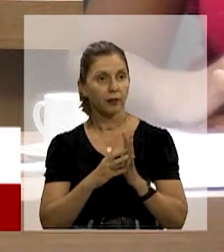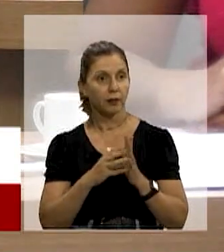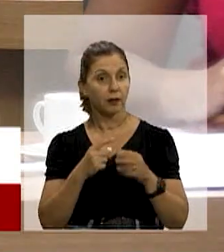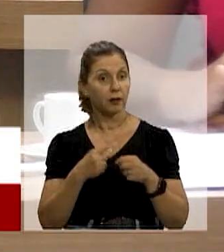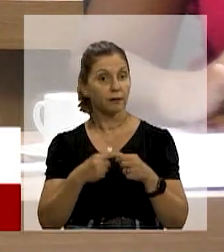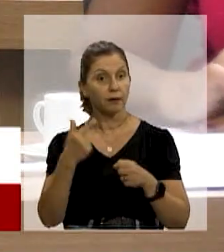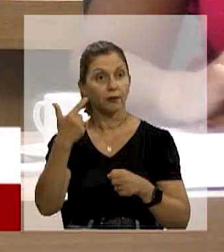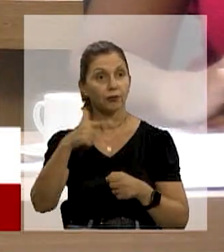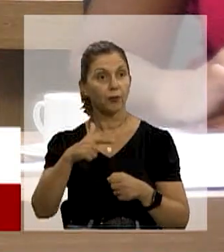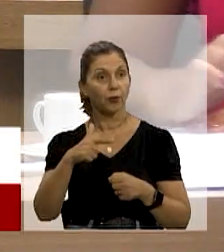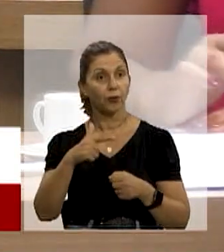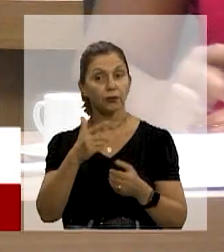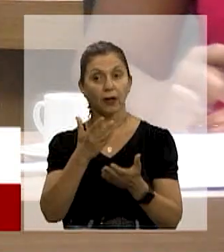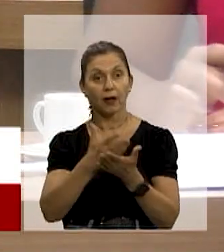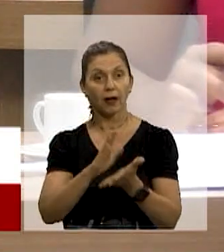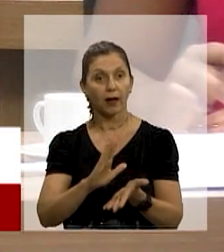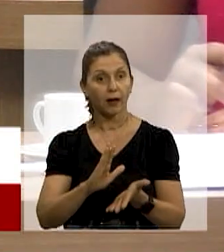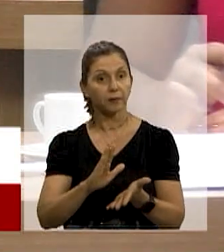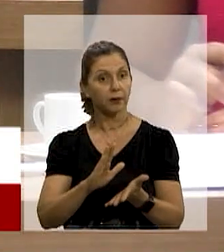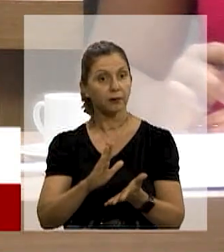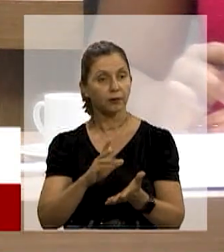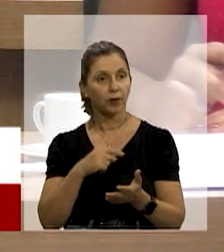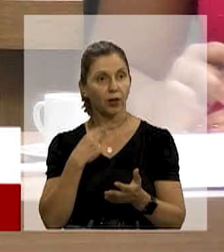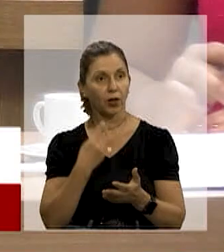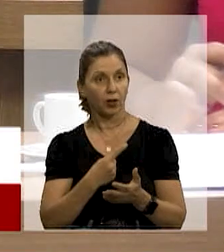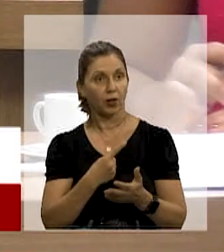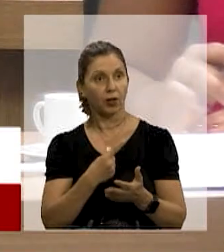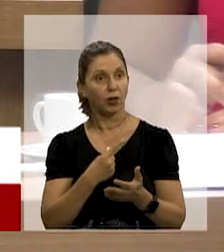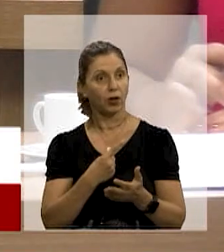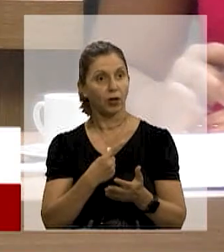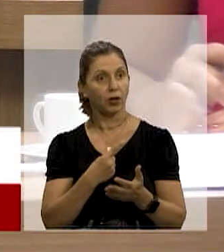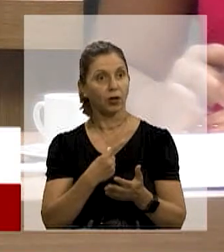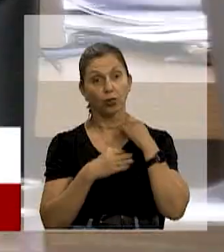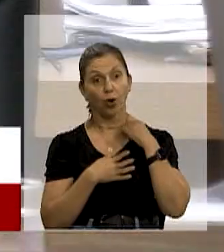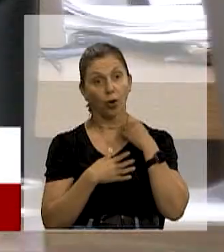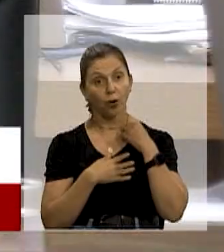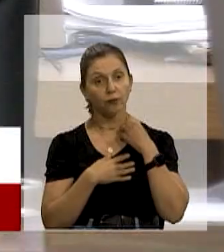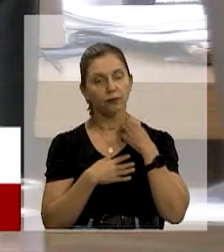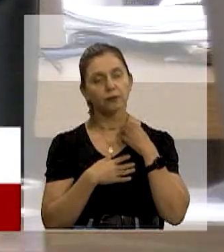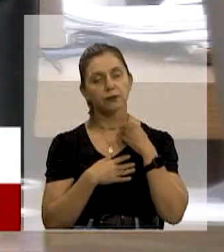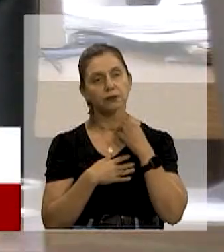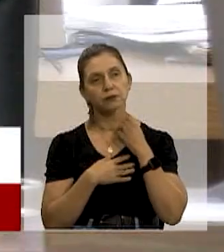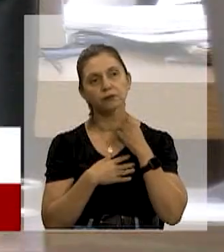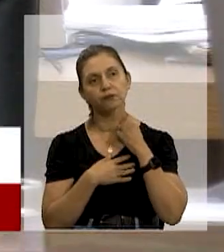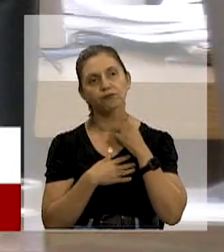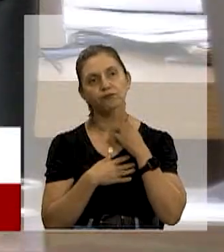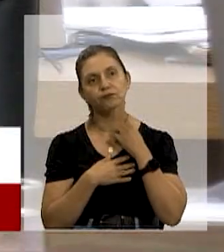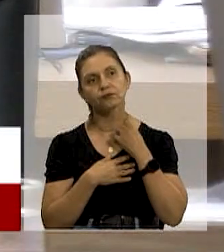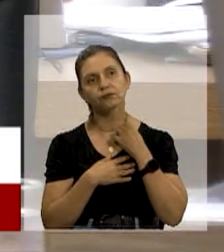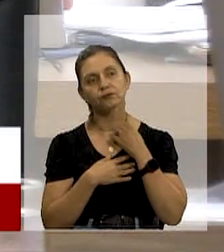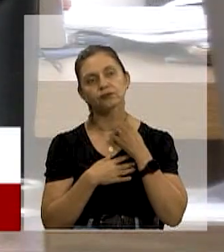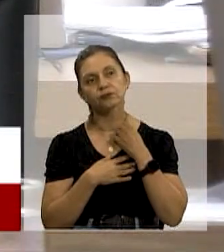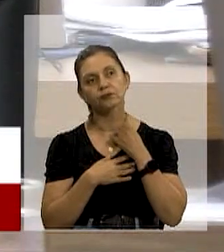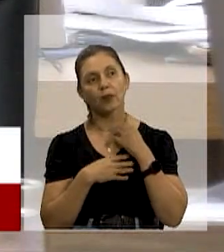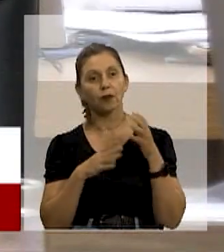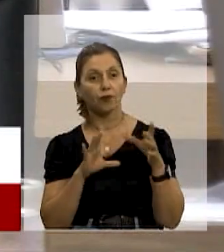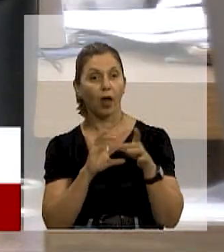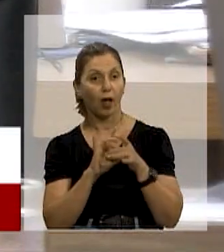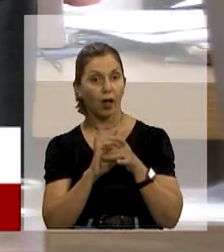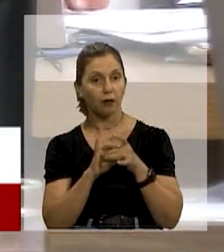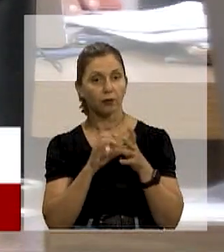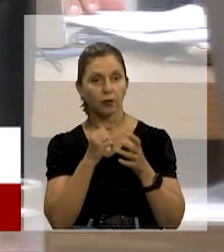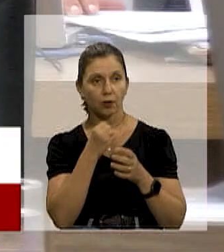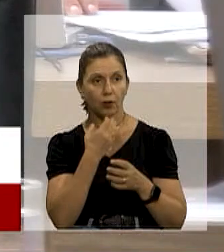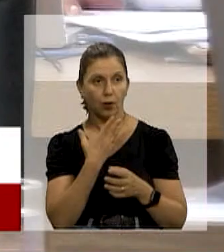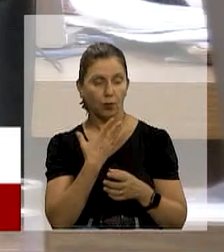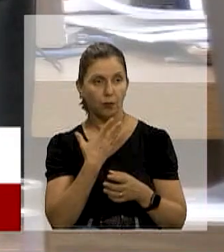cidades estão aí extinguindo, nós estamos agregando valores aos senhores. A gente une a boa